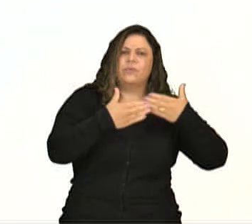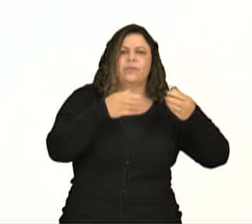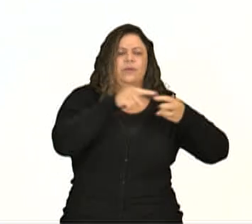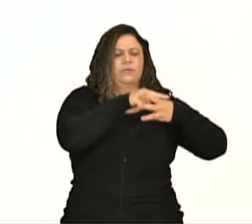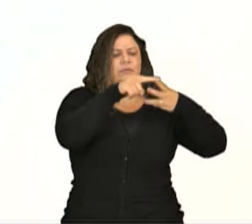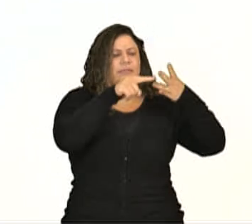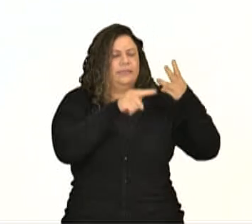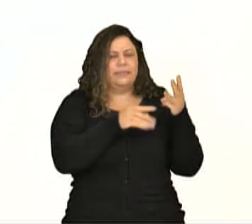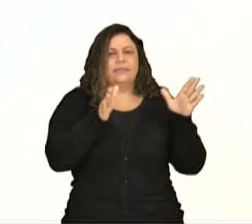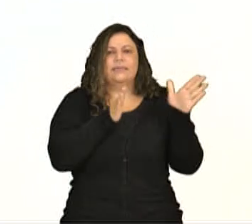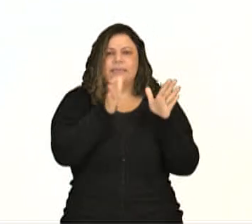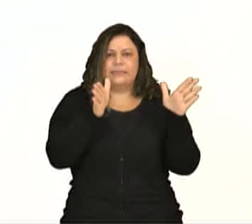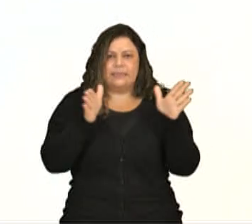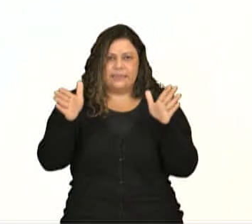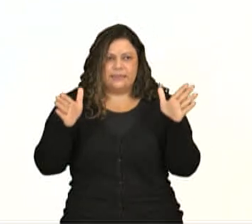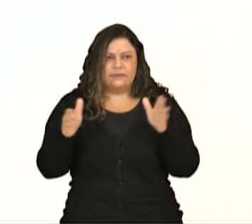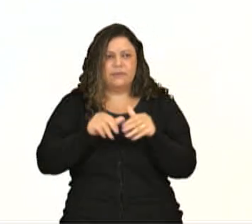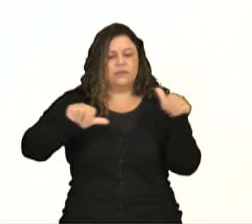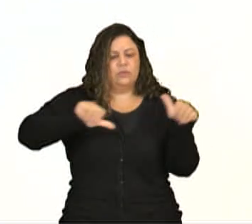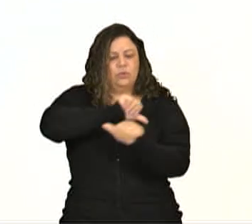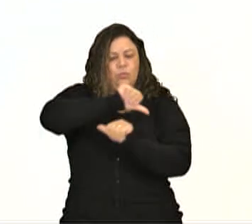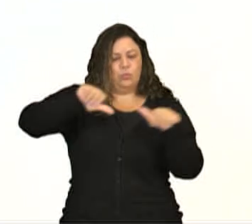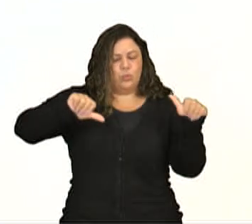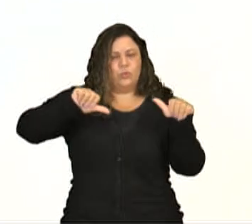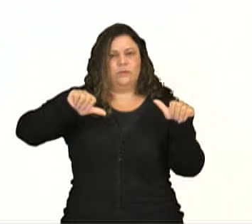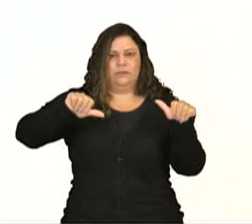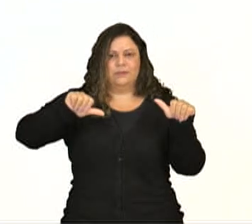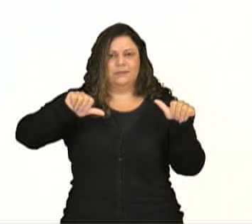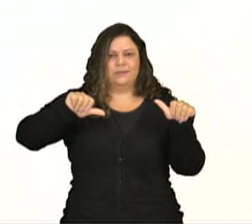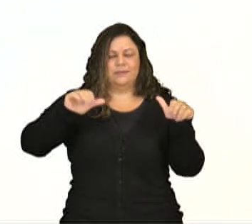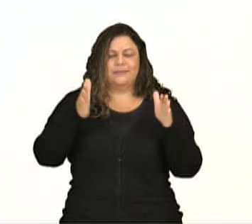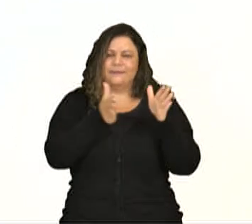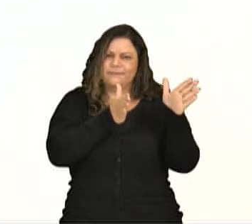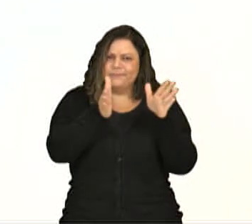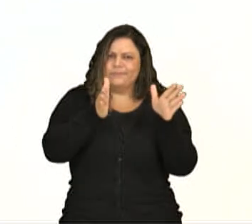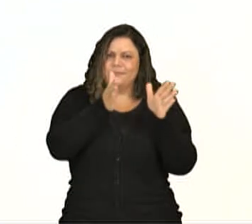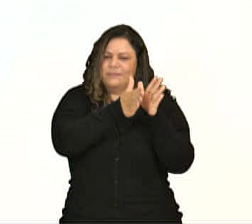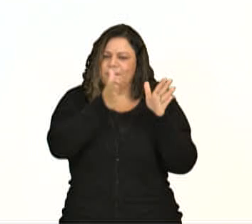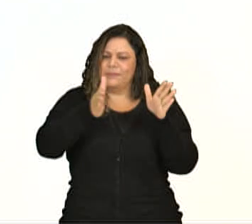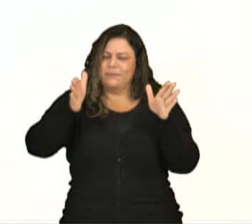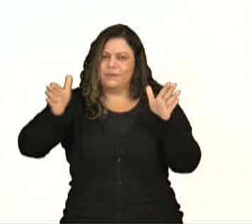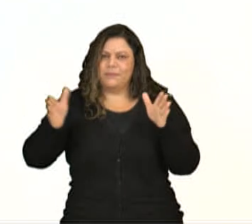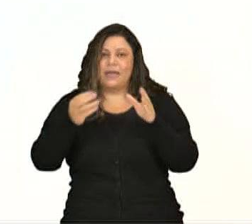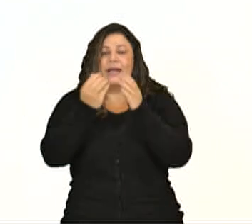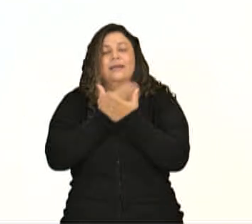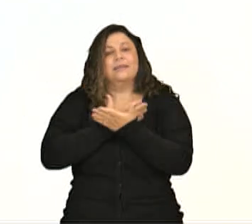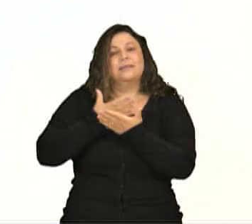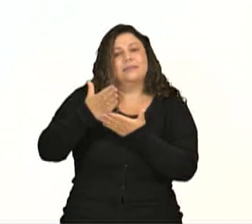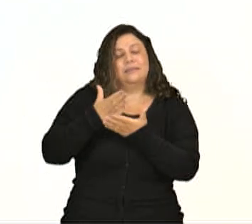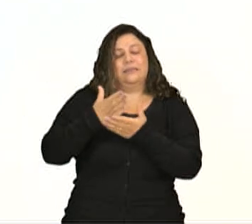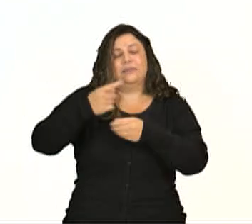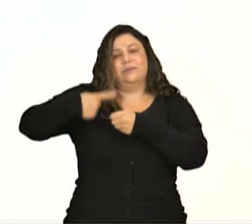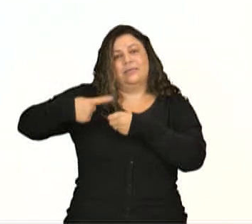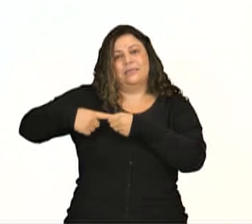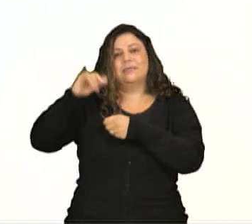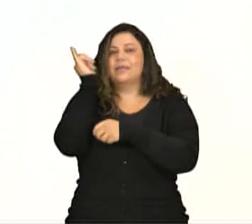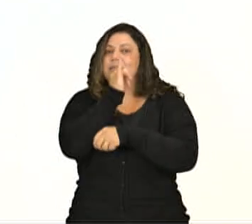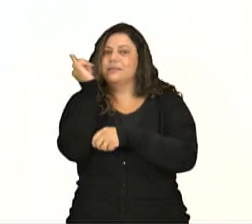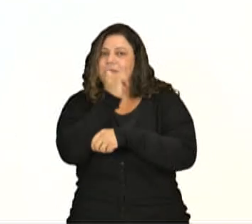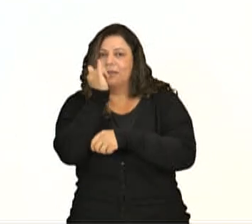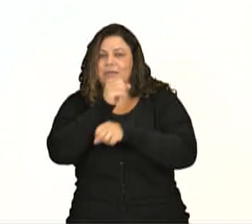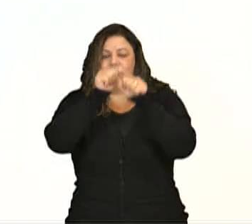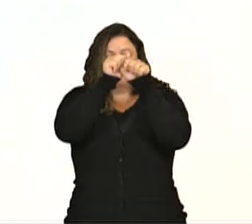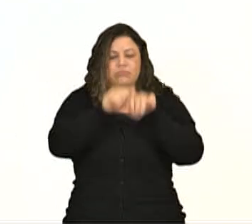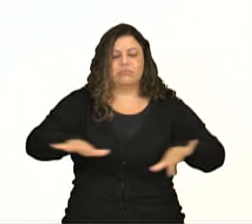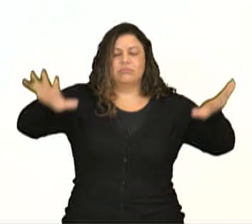em 3 fases, ocorrendo mudanças entre essas fases, iniciando nas cidades italianas, se